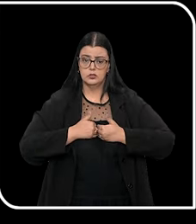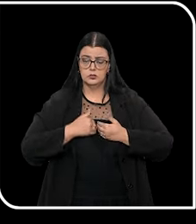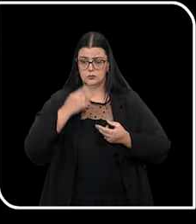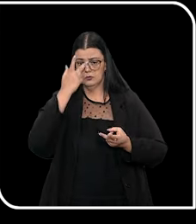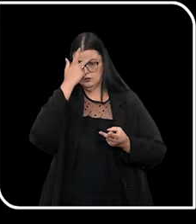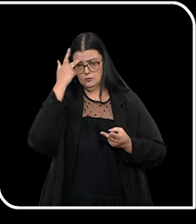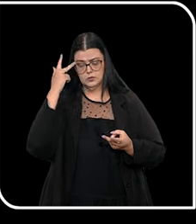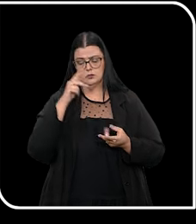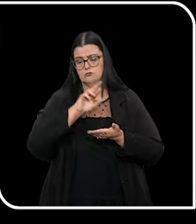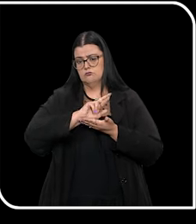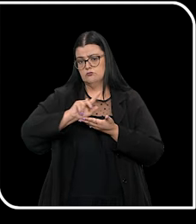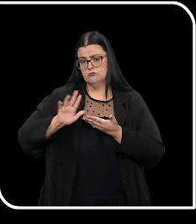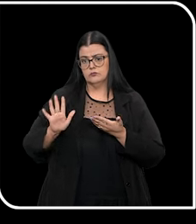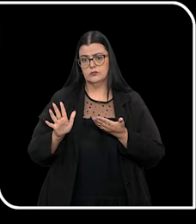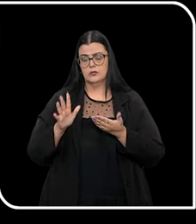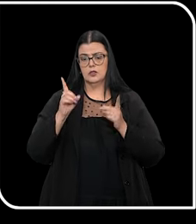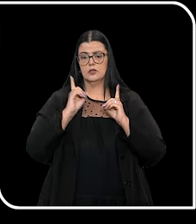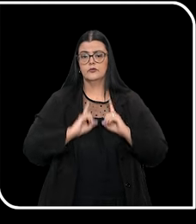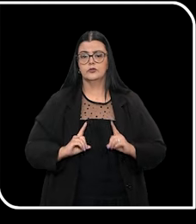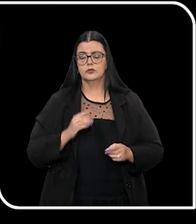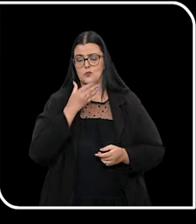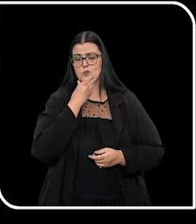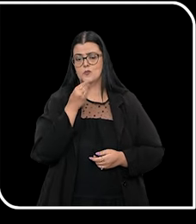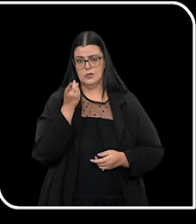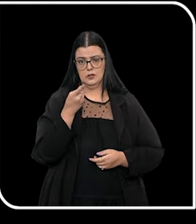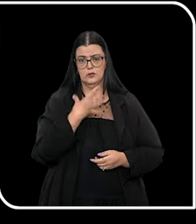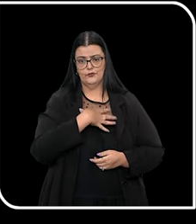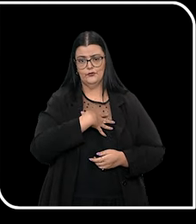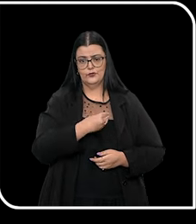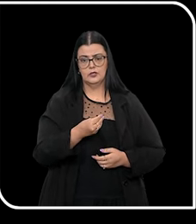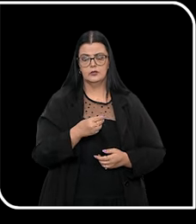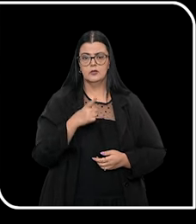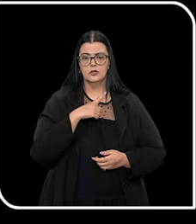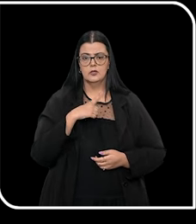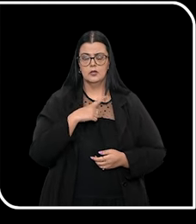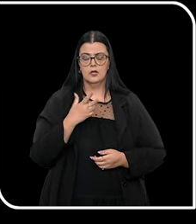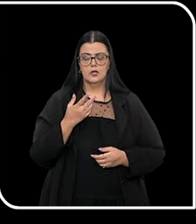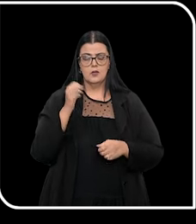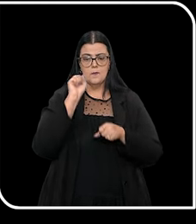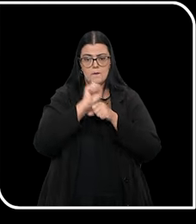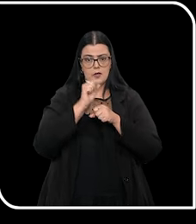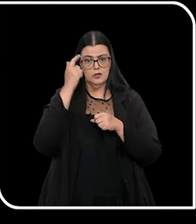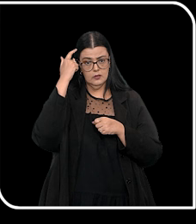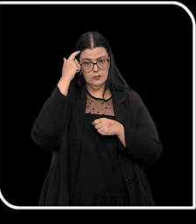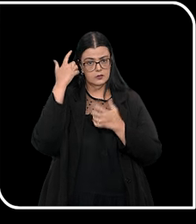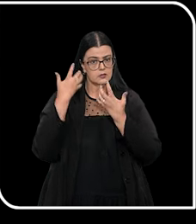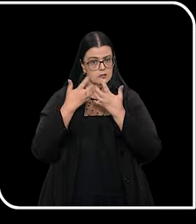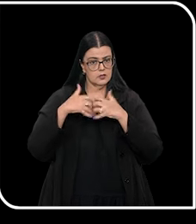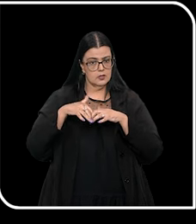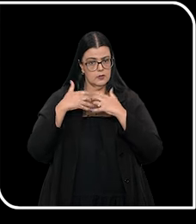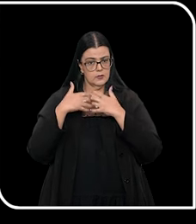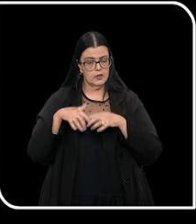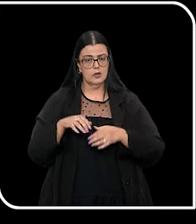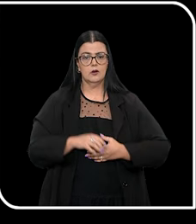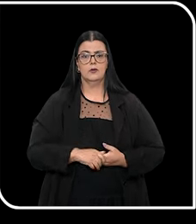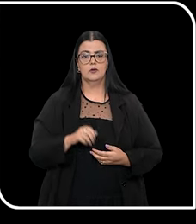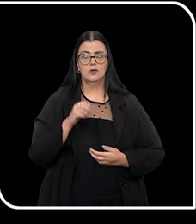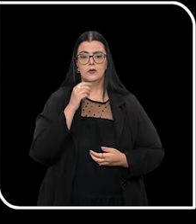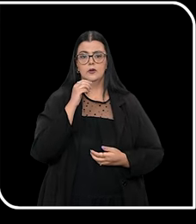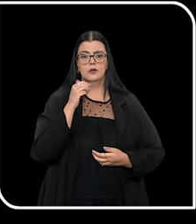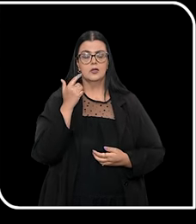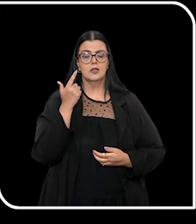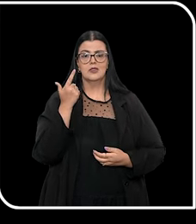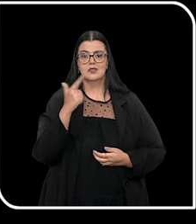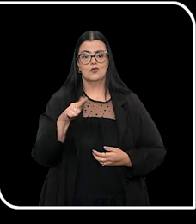Fulano tem tal deficiência o João Pedro meu filho ele tem paralisia cerebral ele tem essa